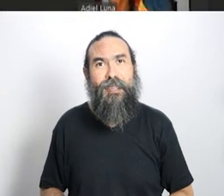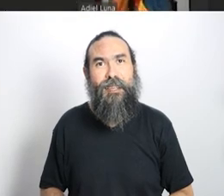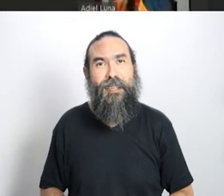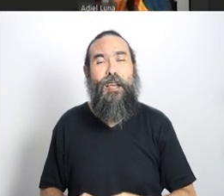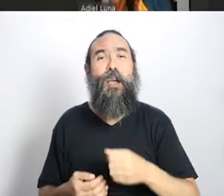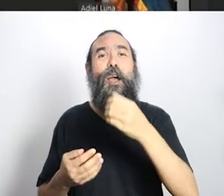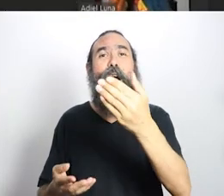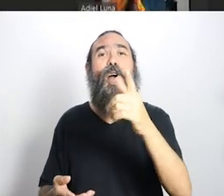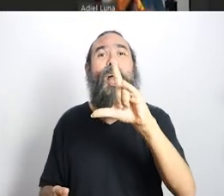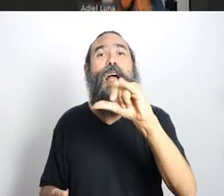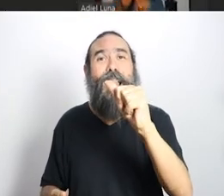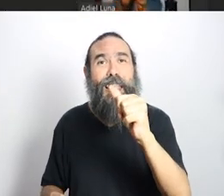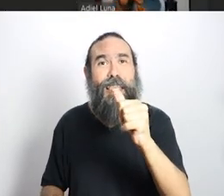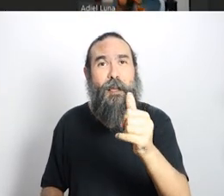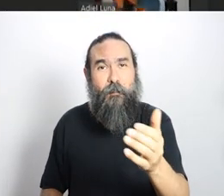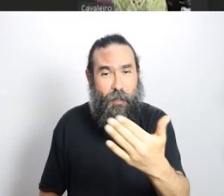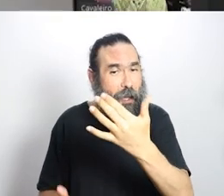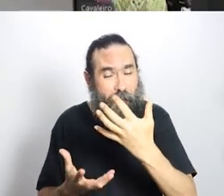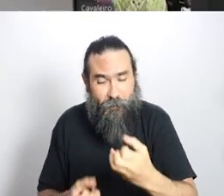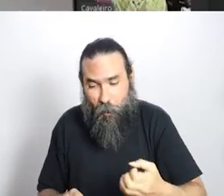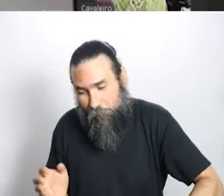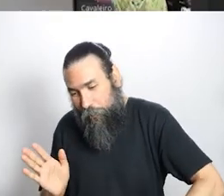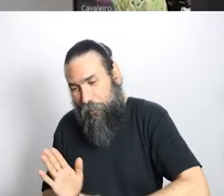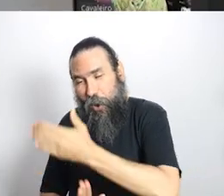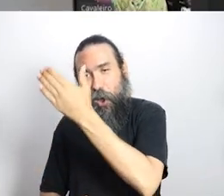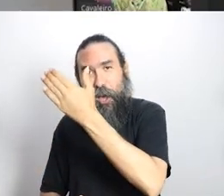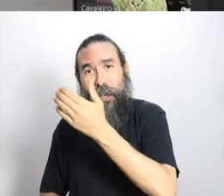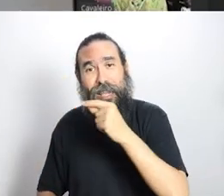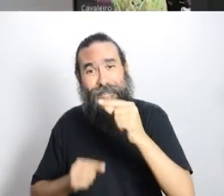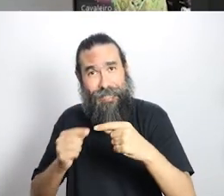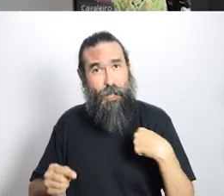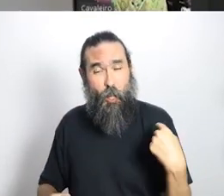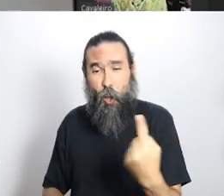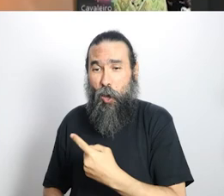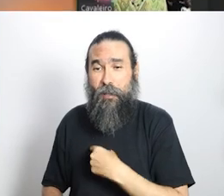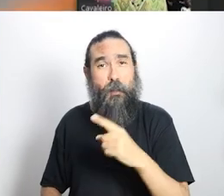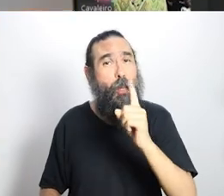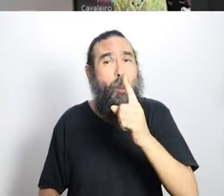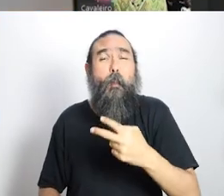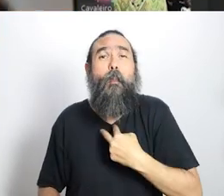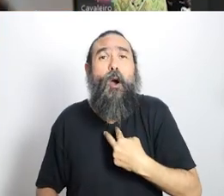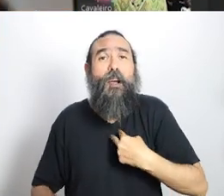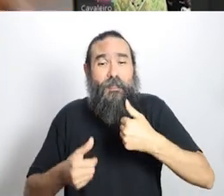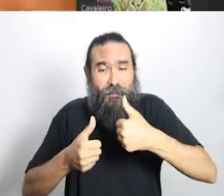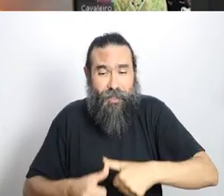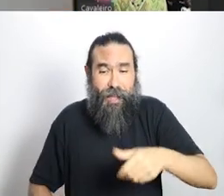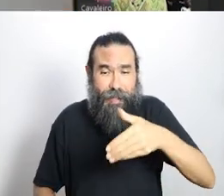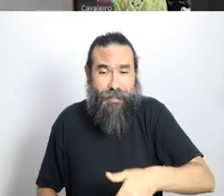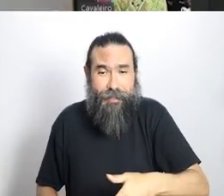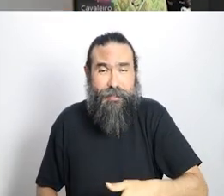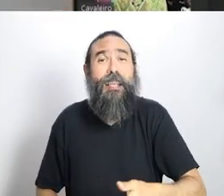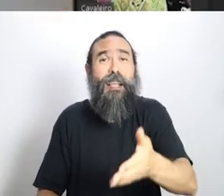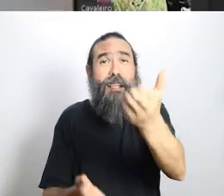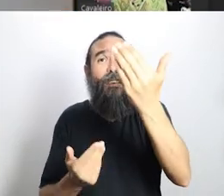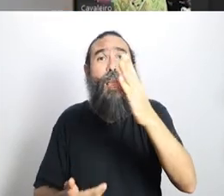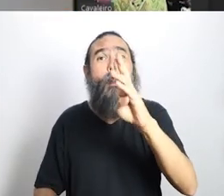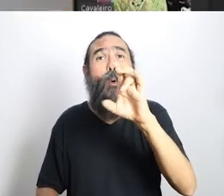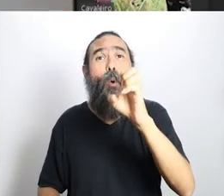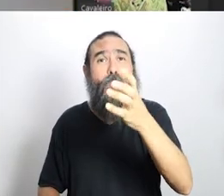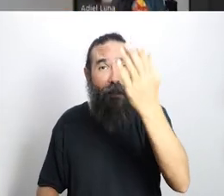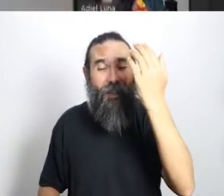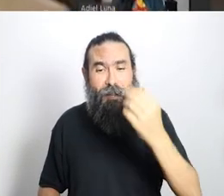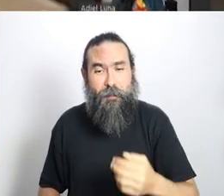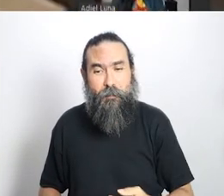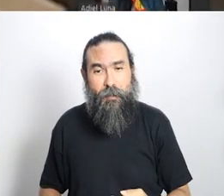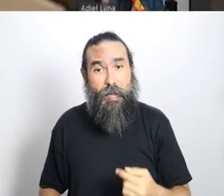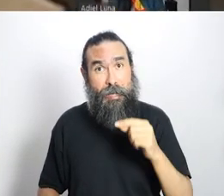dormir. Ô, Lia, vamos nos embora. Que nós não podemos ficar aqui. Buli, chama.